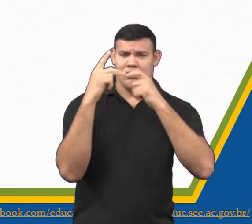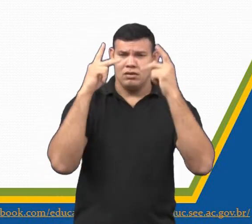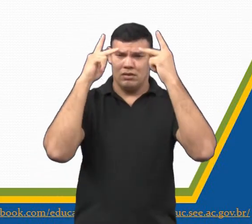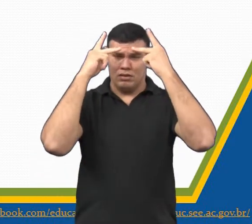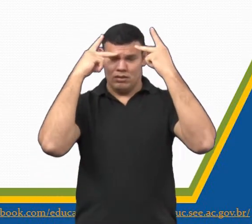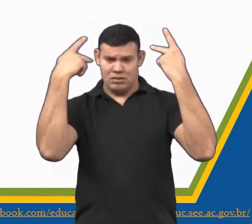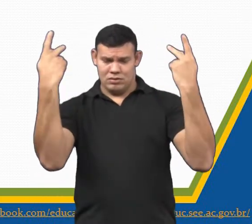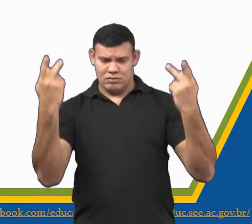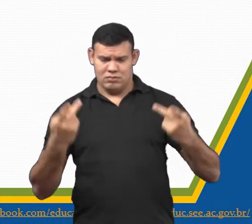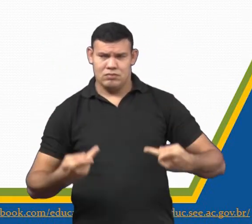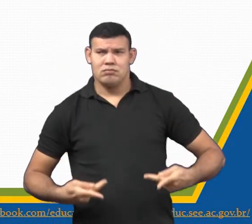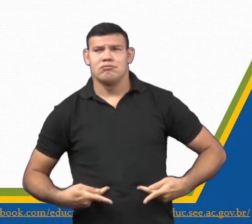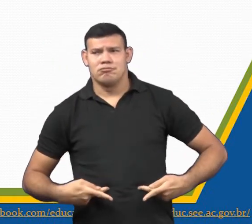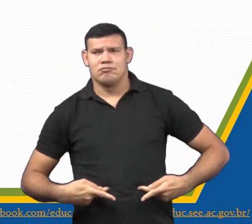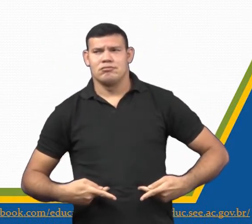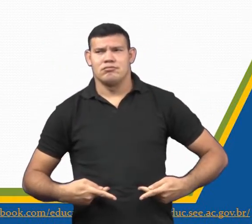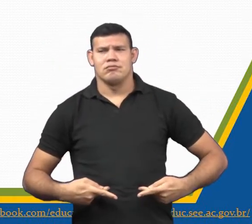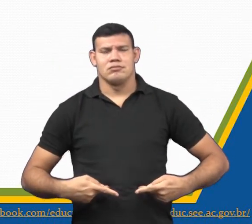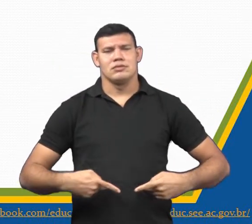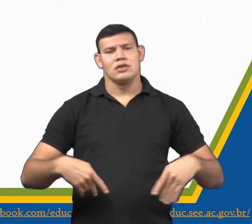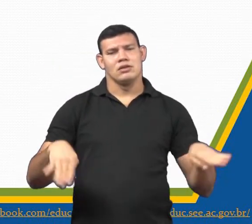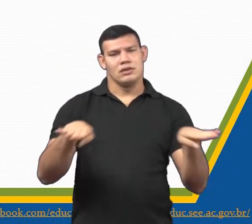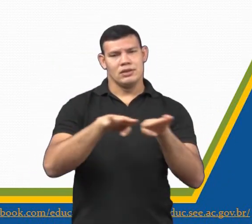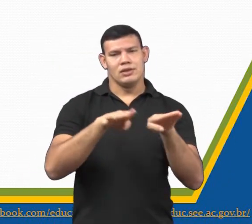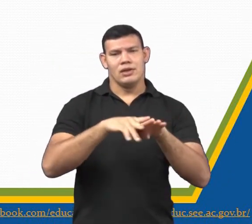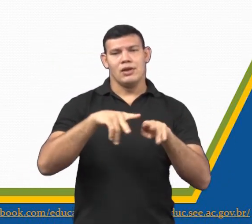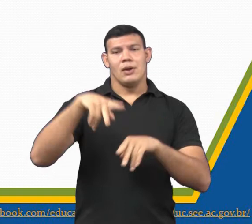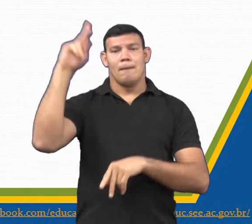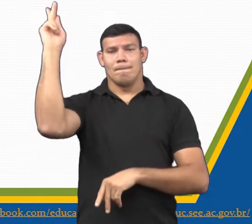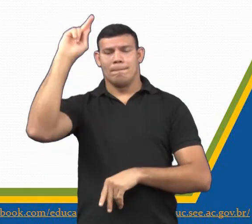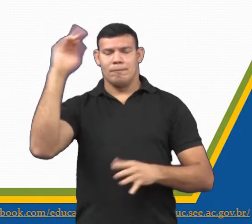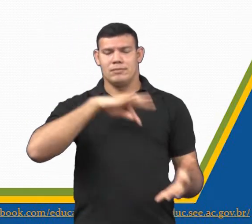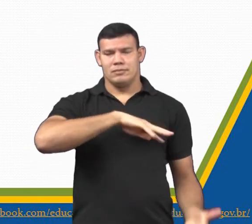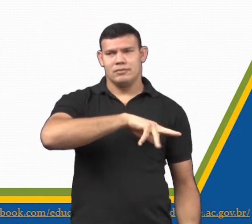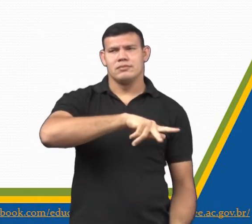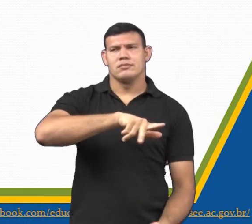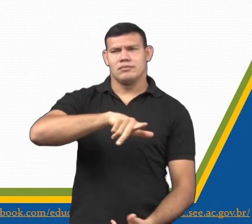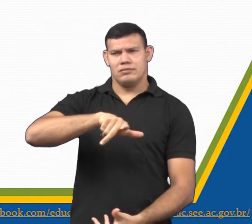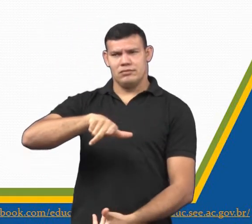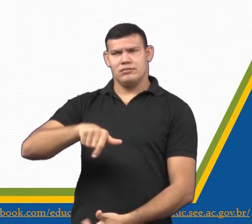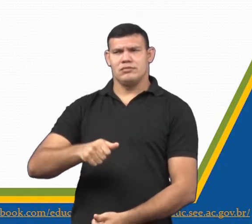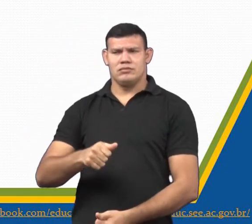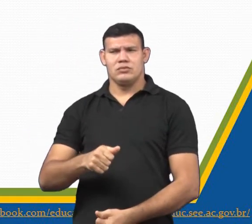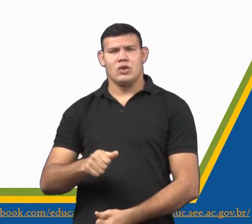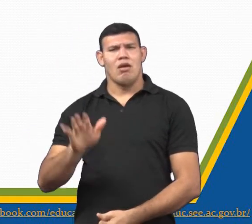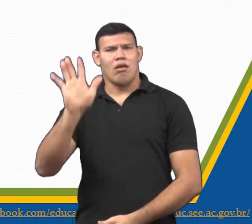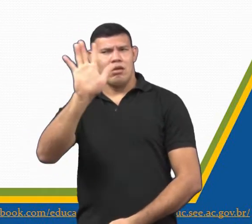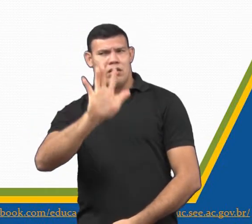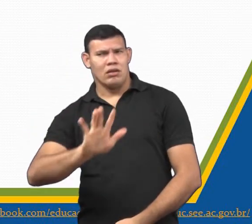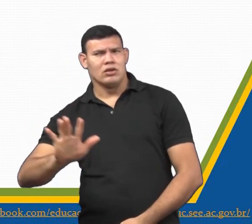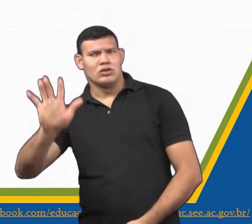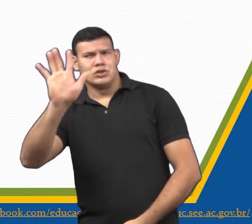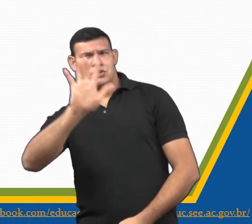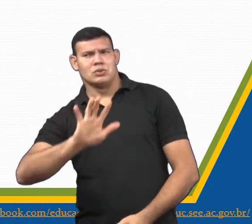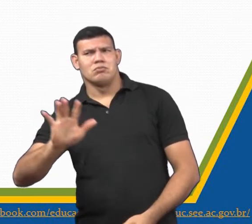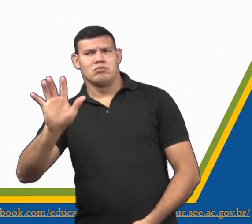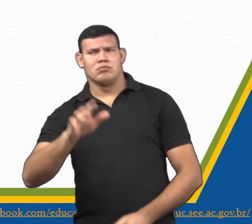mundial. Generalmente, sus tiras ella hace con una crítica. Fue creada